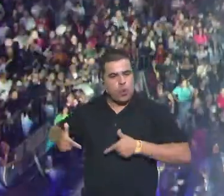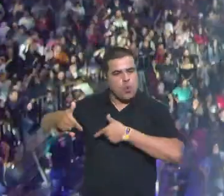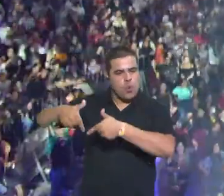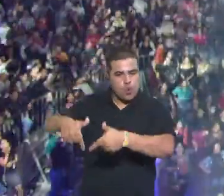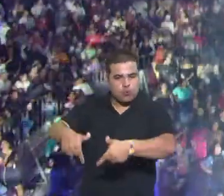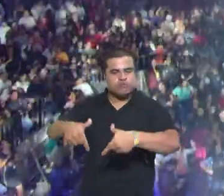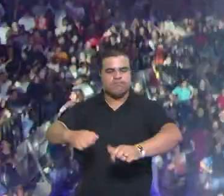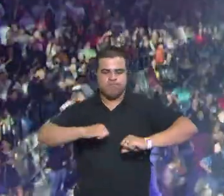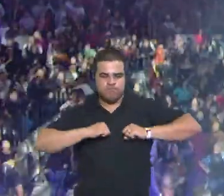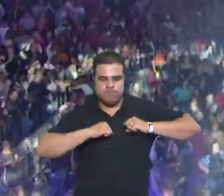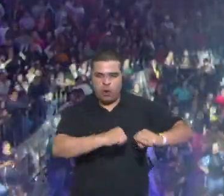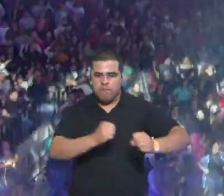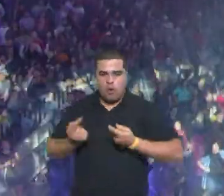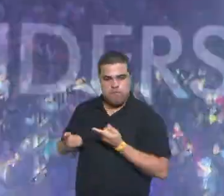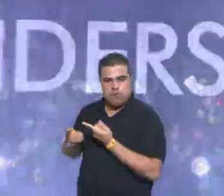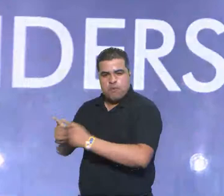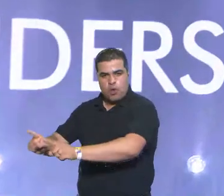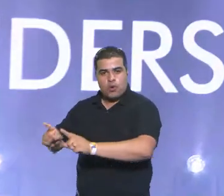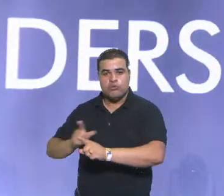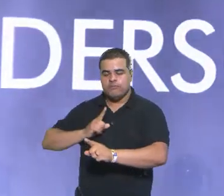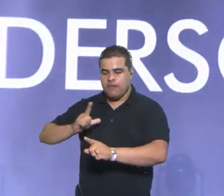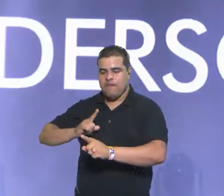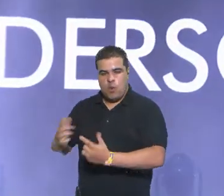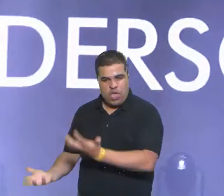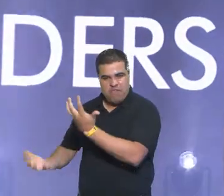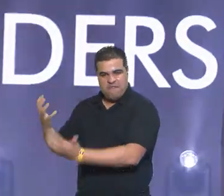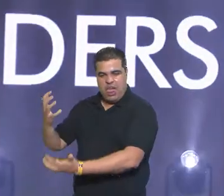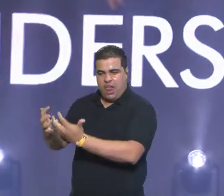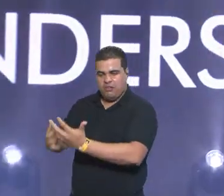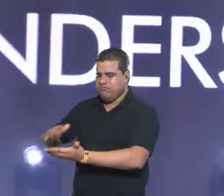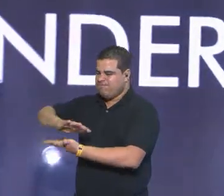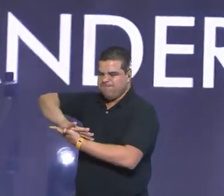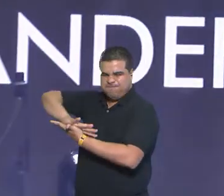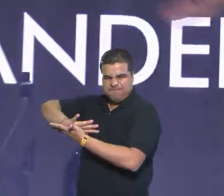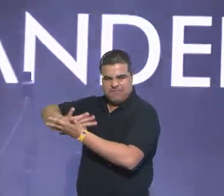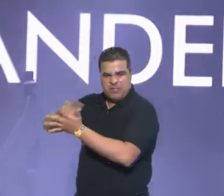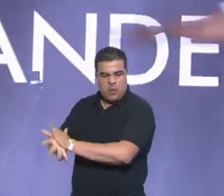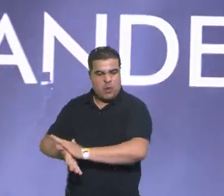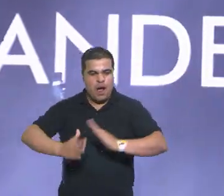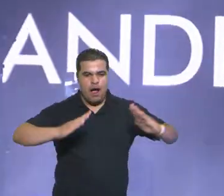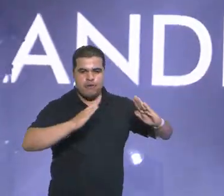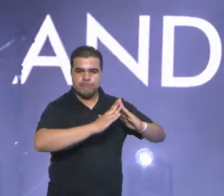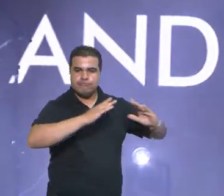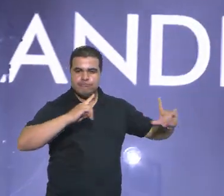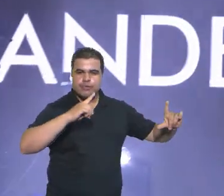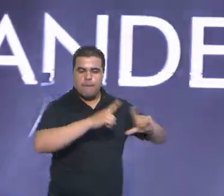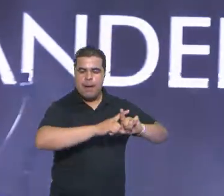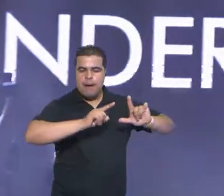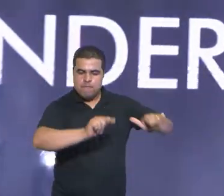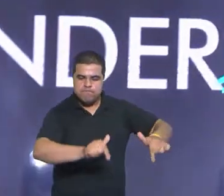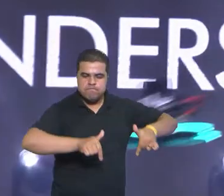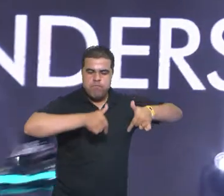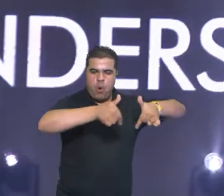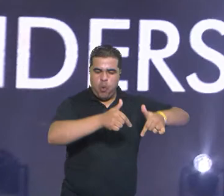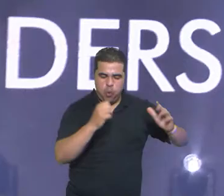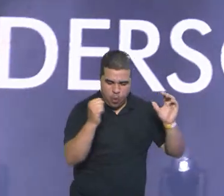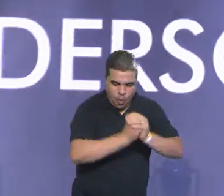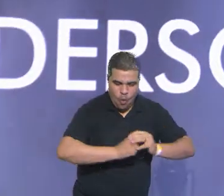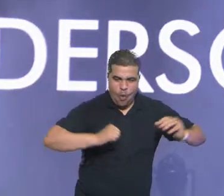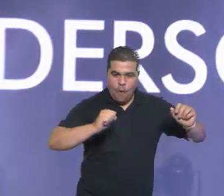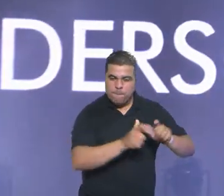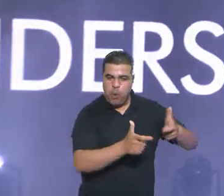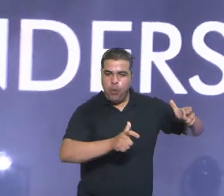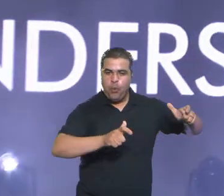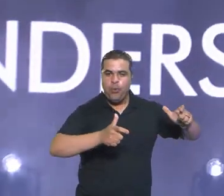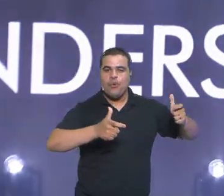defesa taque chuva na porta prevalecerá conta a igreja que não para de